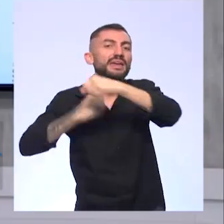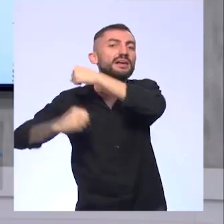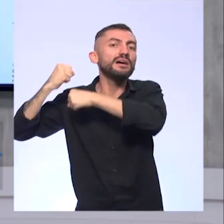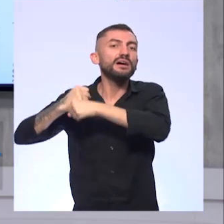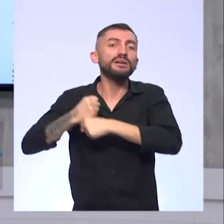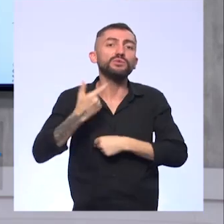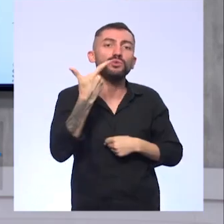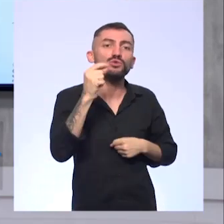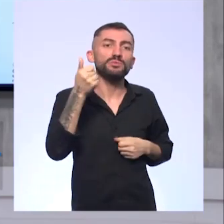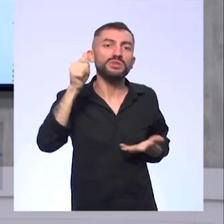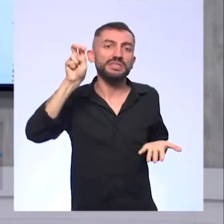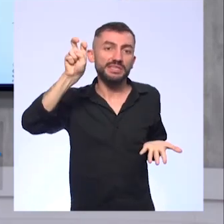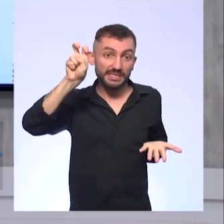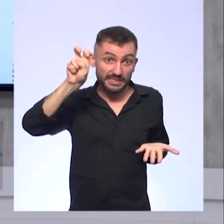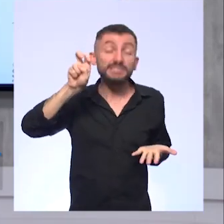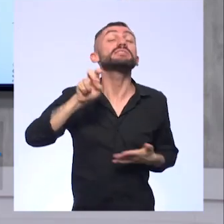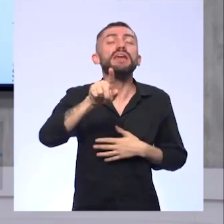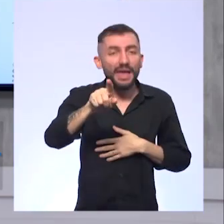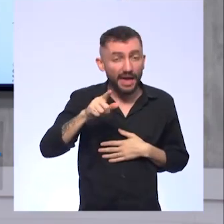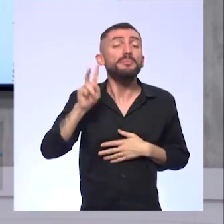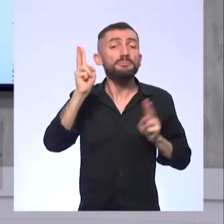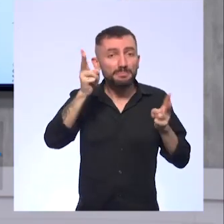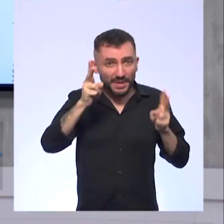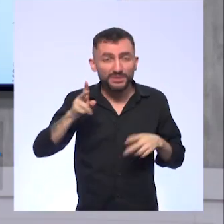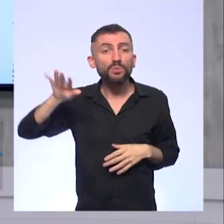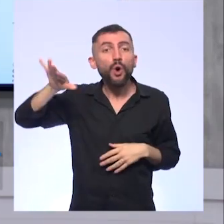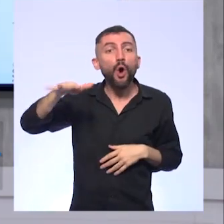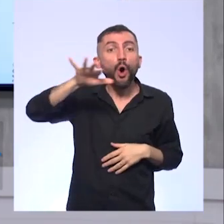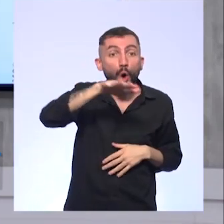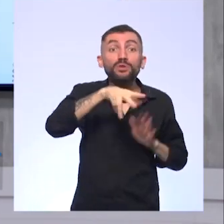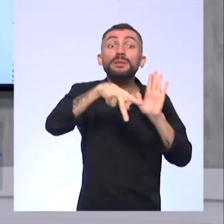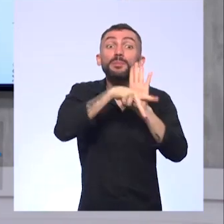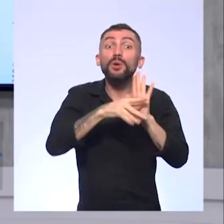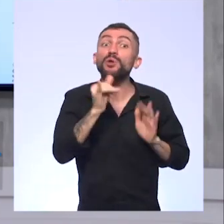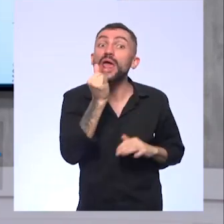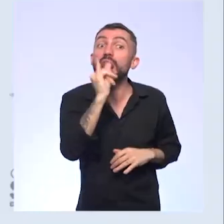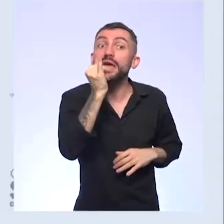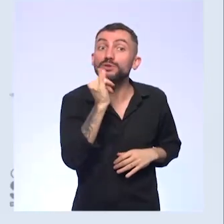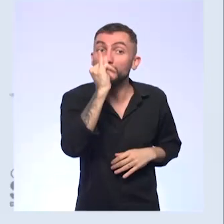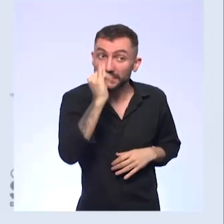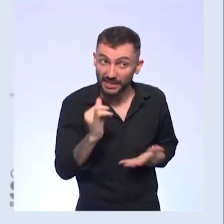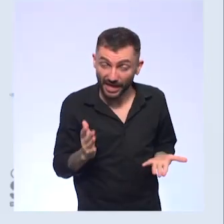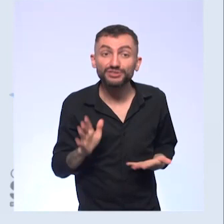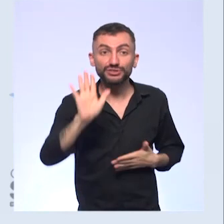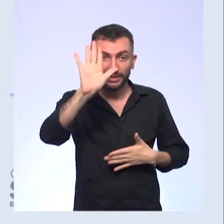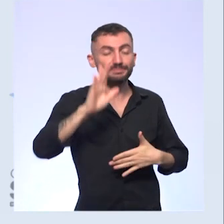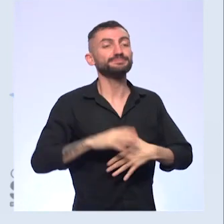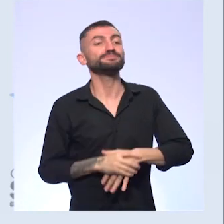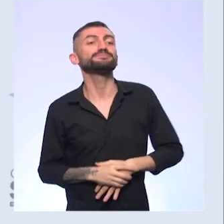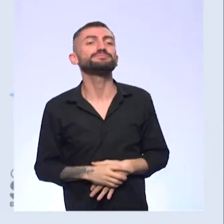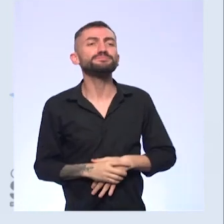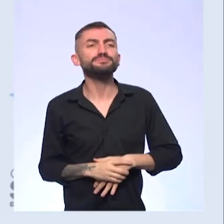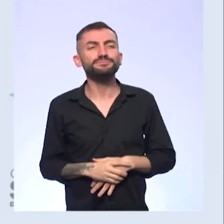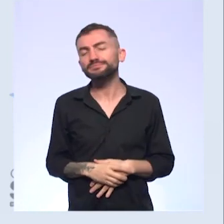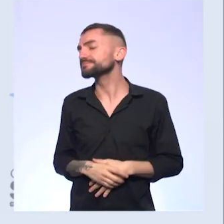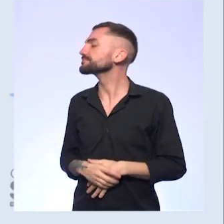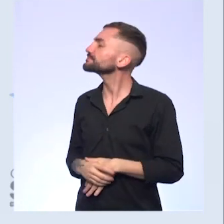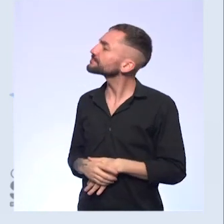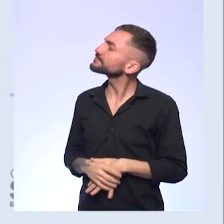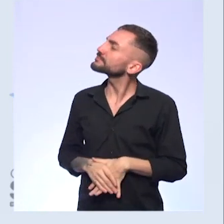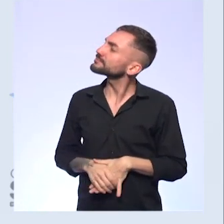sobre ondas eletromagnéticas e equação fundamental da ondulatória vamos ver comigo aqui ó ó e a radiação